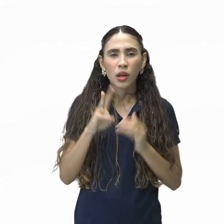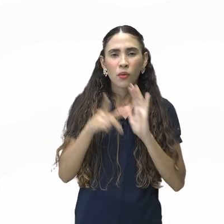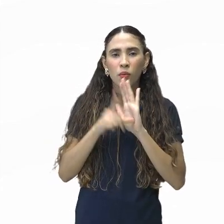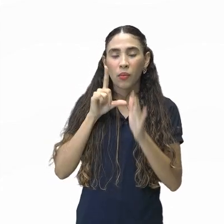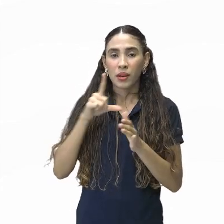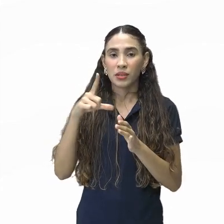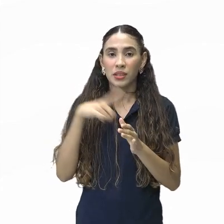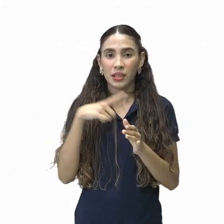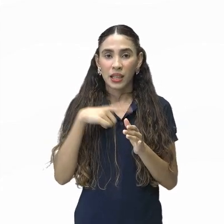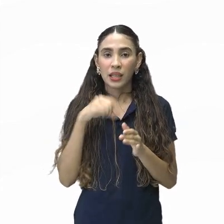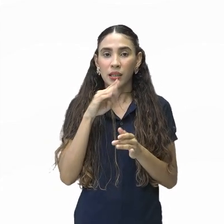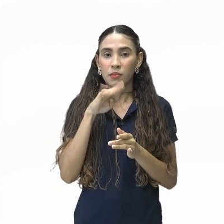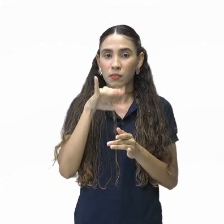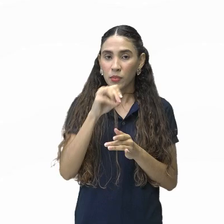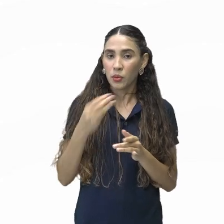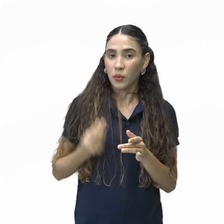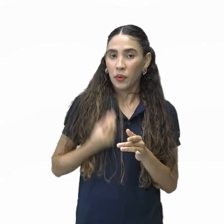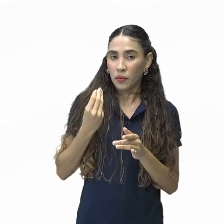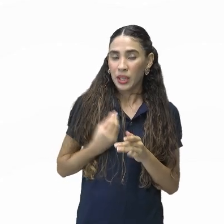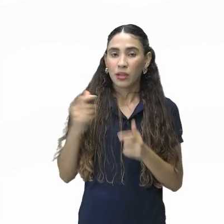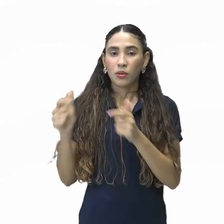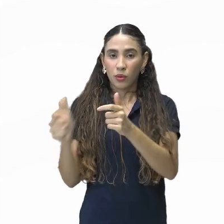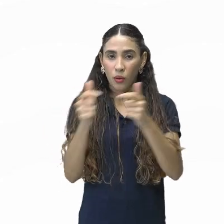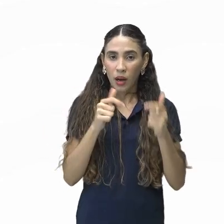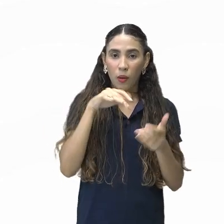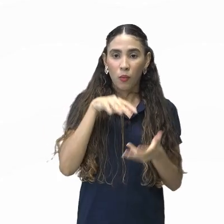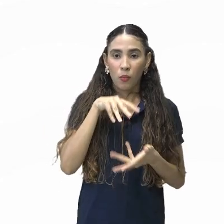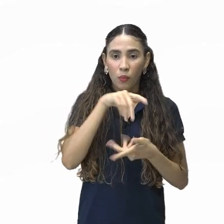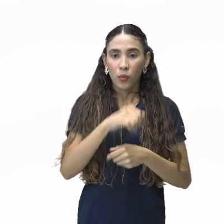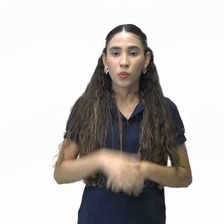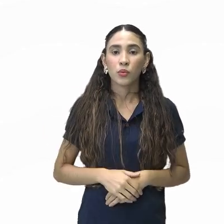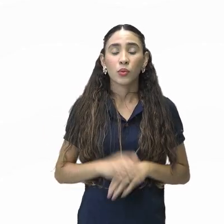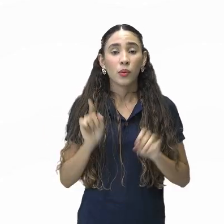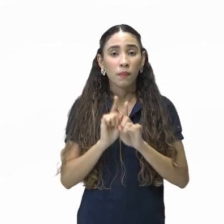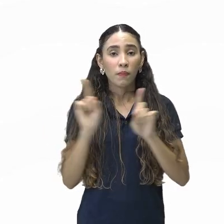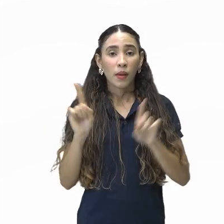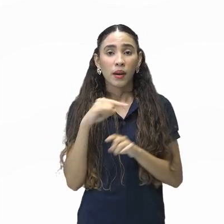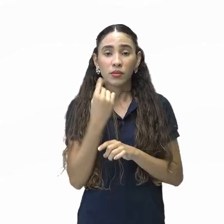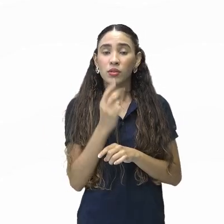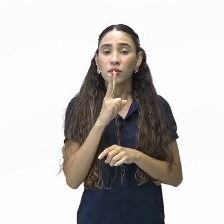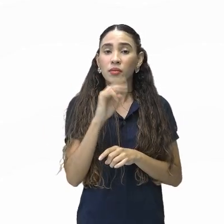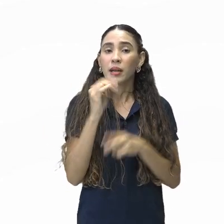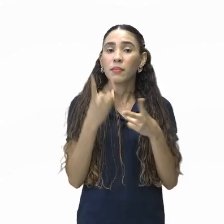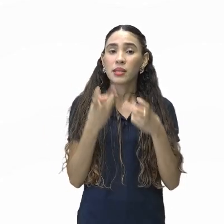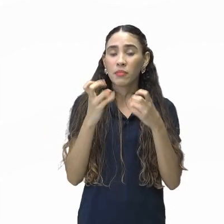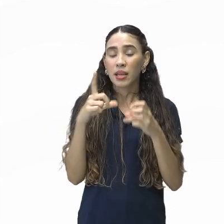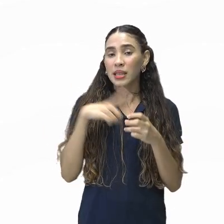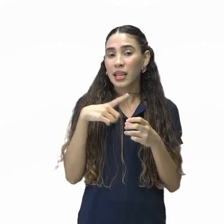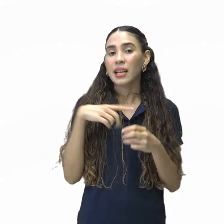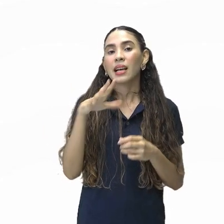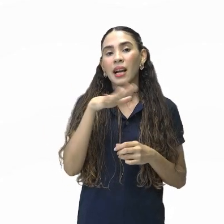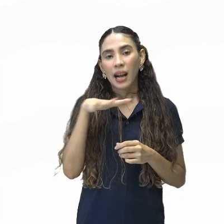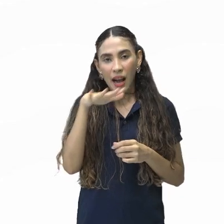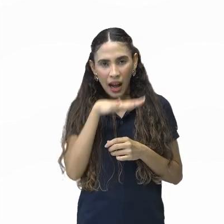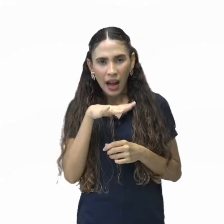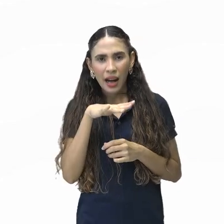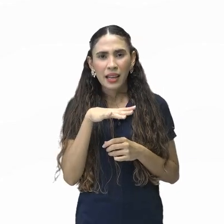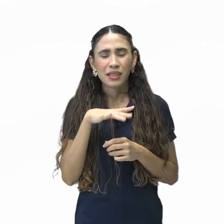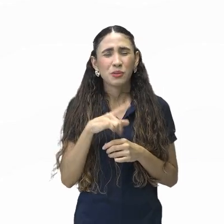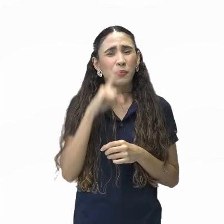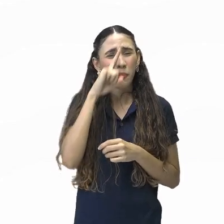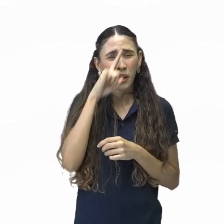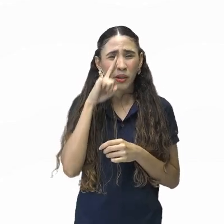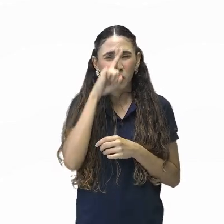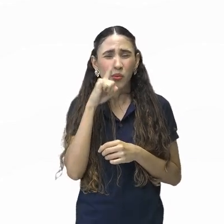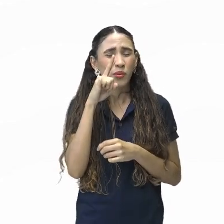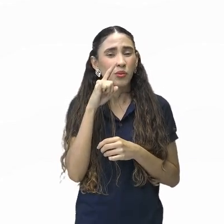que existe uma grande biodiversidade em determinadas áreas do planeta, mas a gente vai ver que existem áreas que estão tão